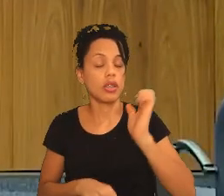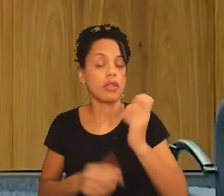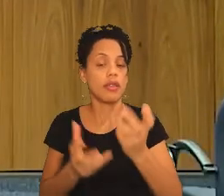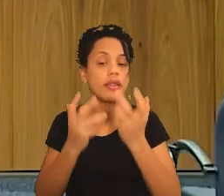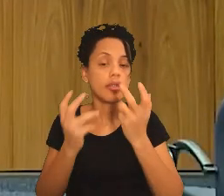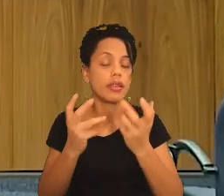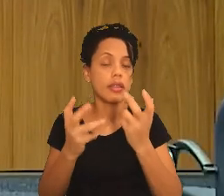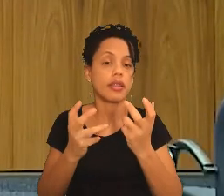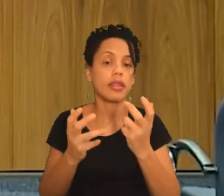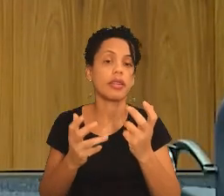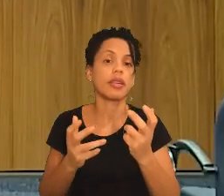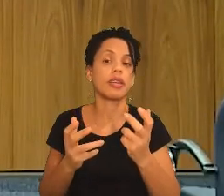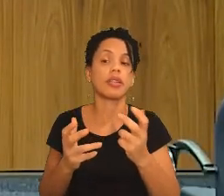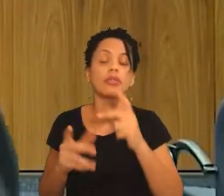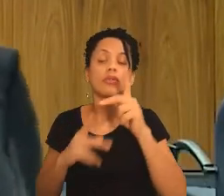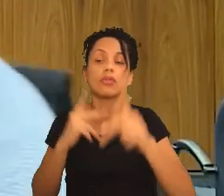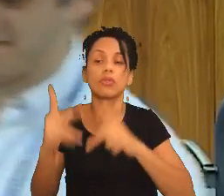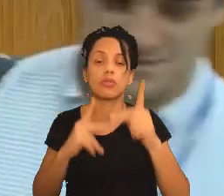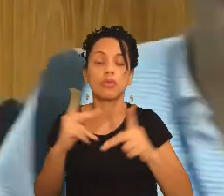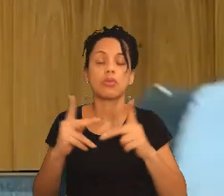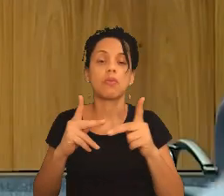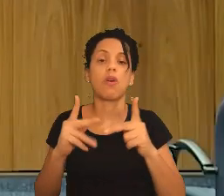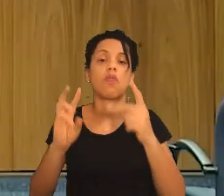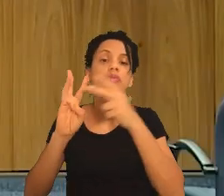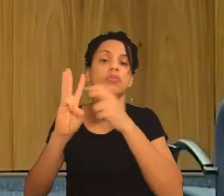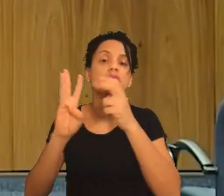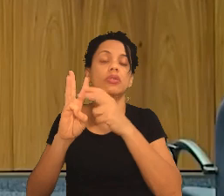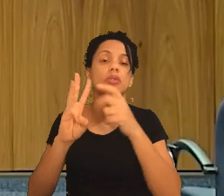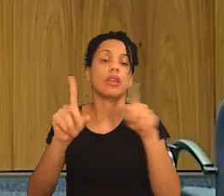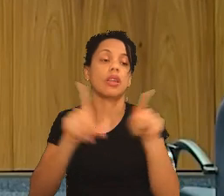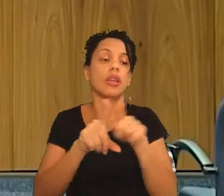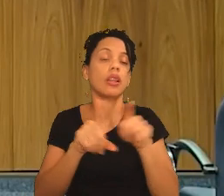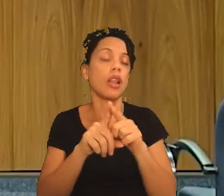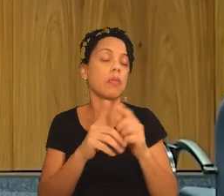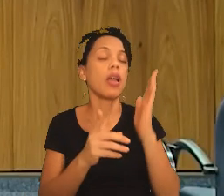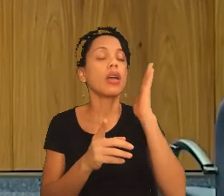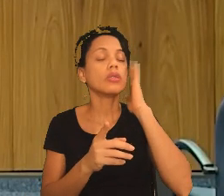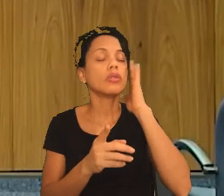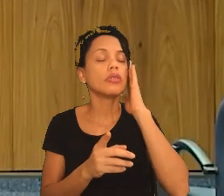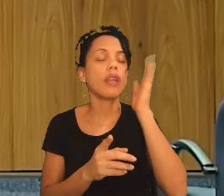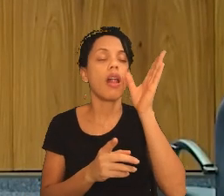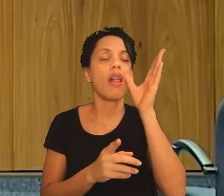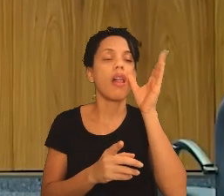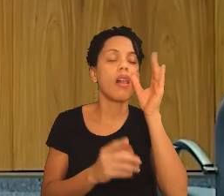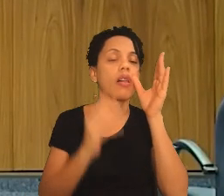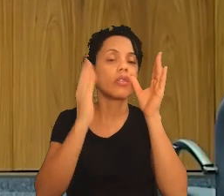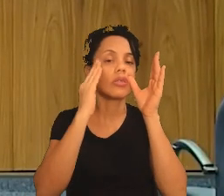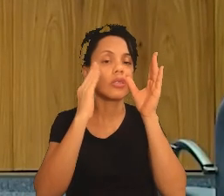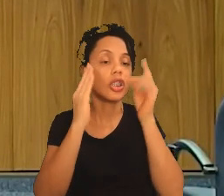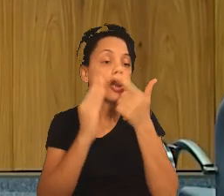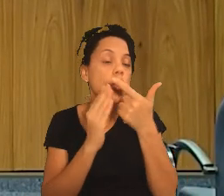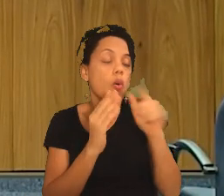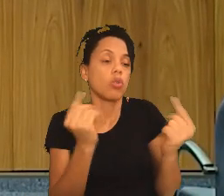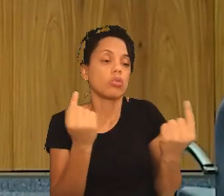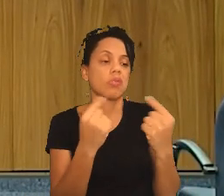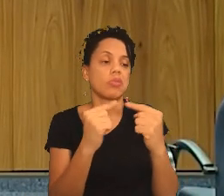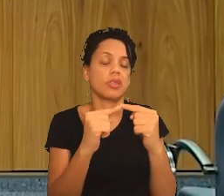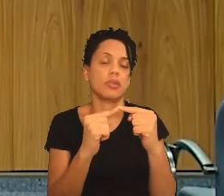Justa de 1808, ela se insere num contexto, aparentemente, em que o Estado